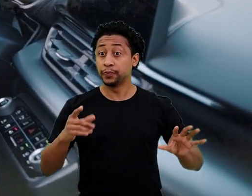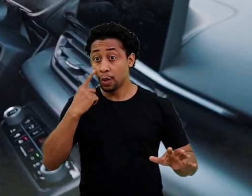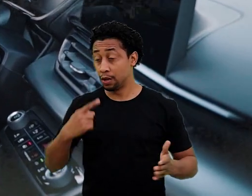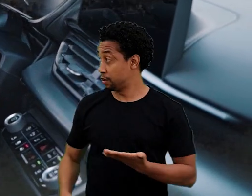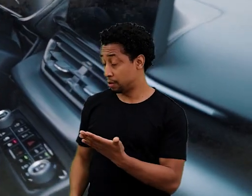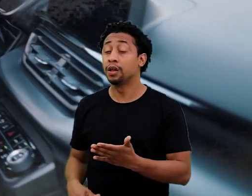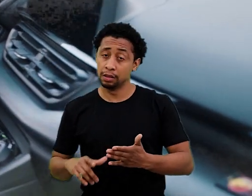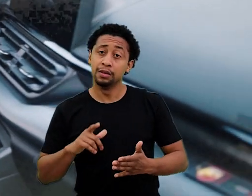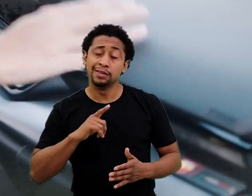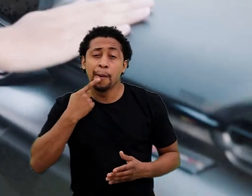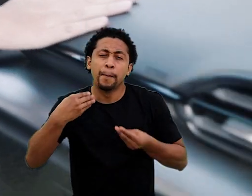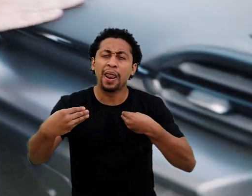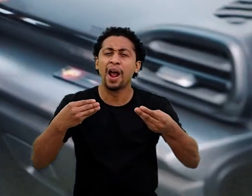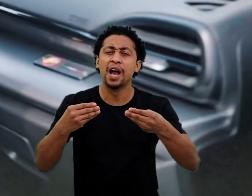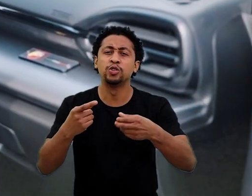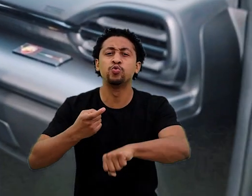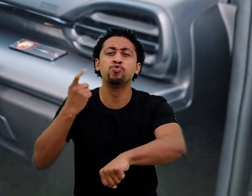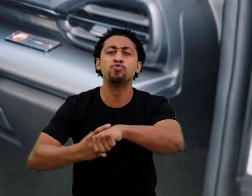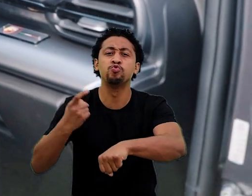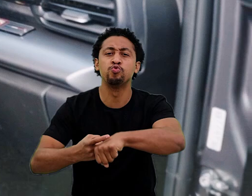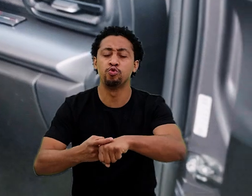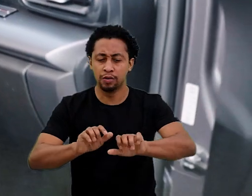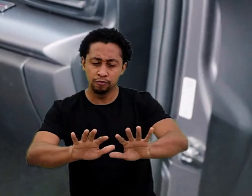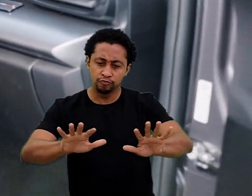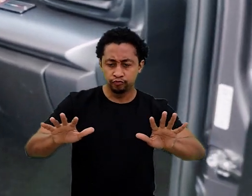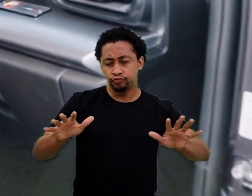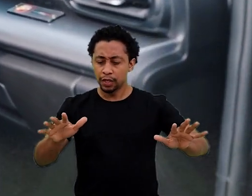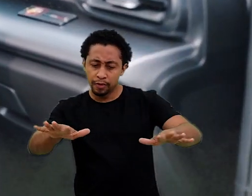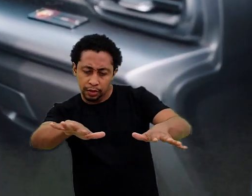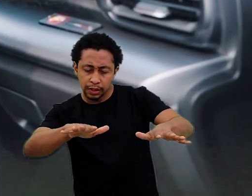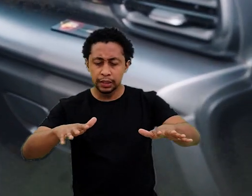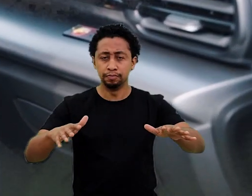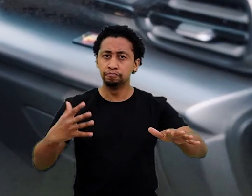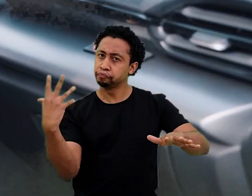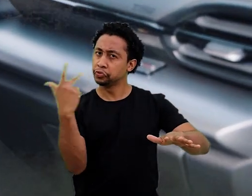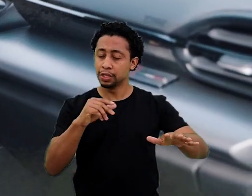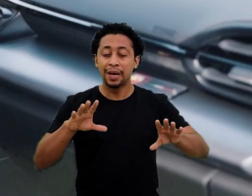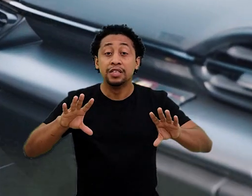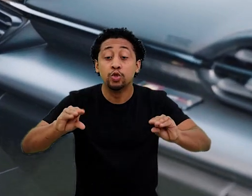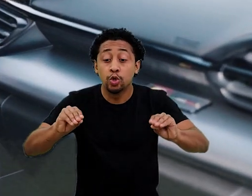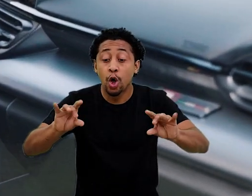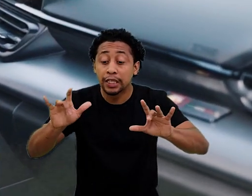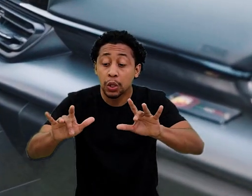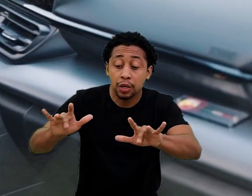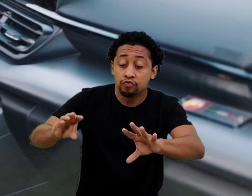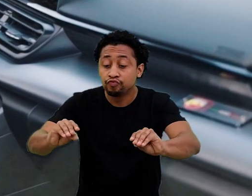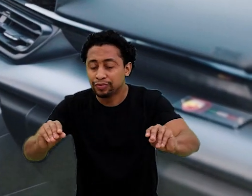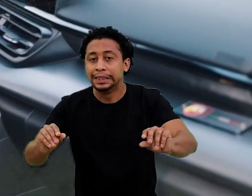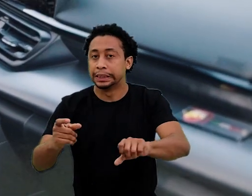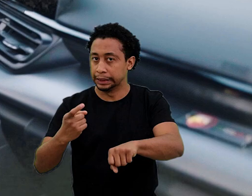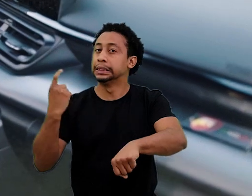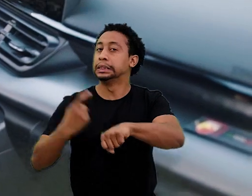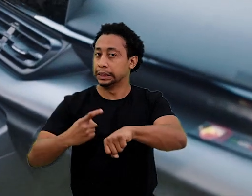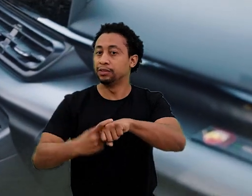uma profusão de plásticos duros, né? Então, são materiais bem texturizados em termos de design, mas ao toque em si tem bastante superfície